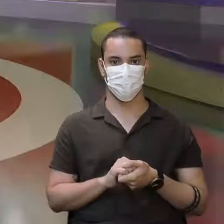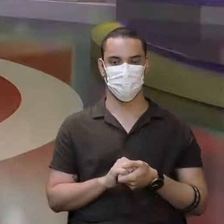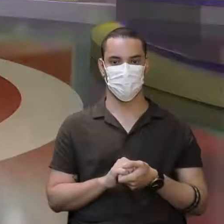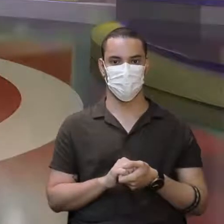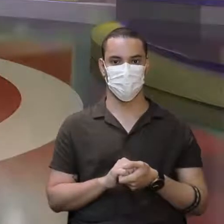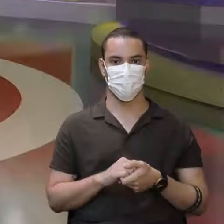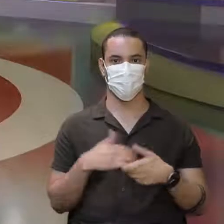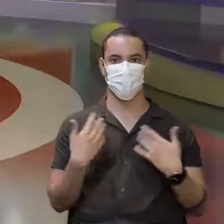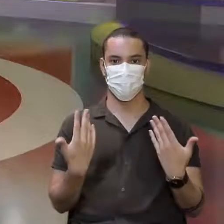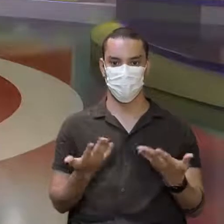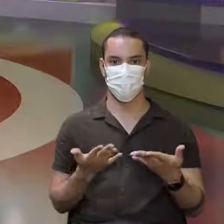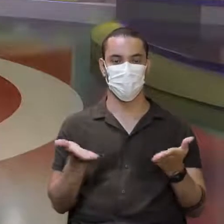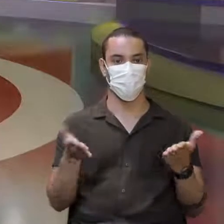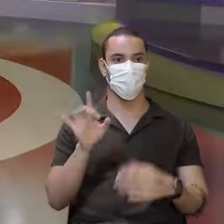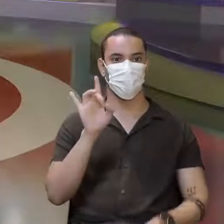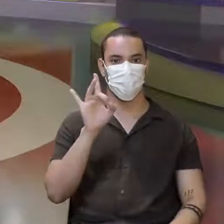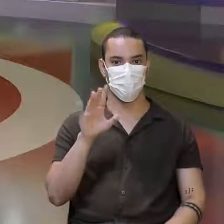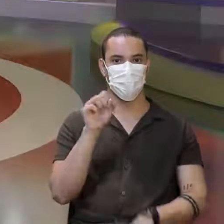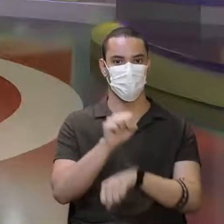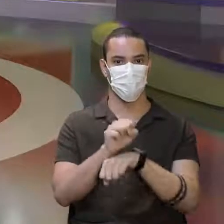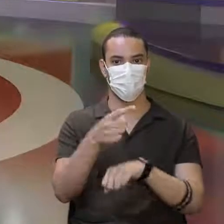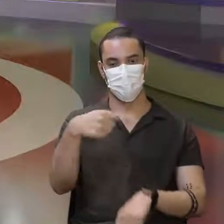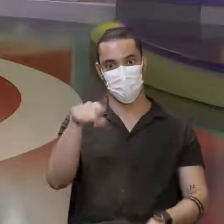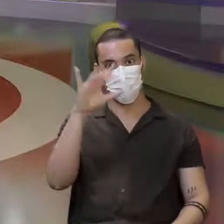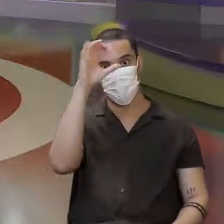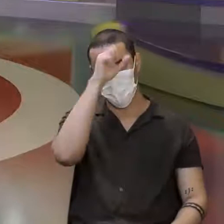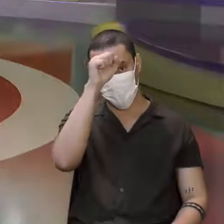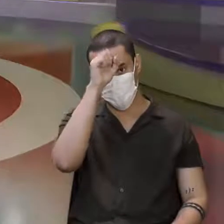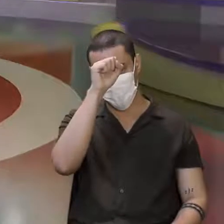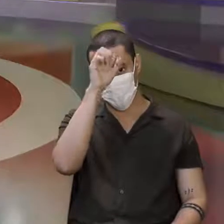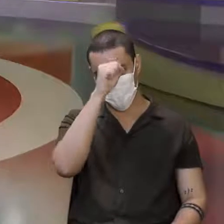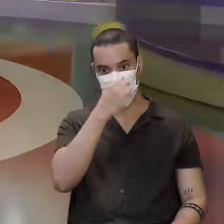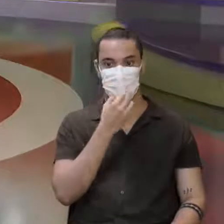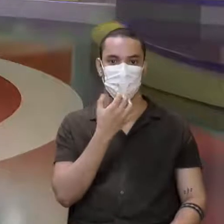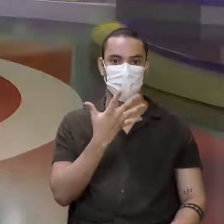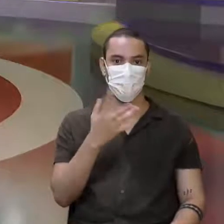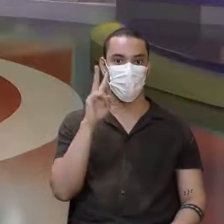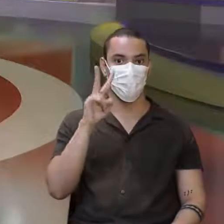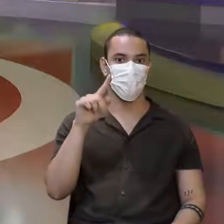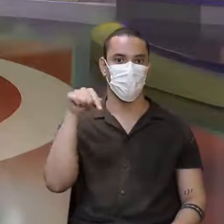And that's it for today, guys. Por hoje é só, espero que vocês tenham aprendido bastante.